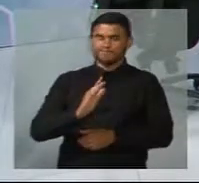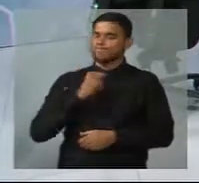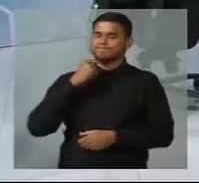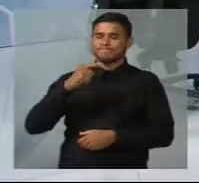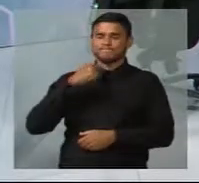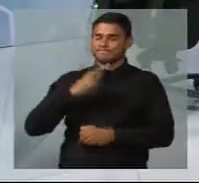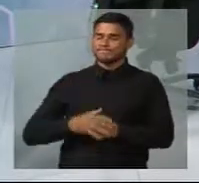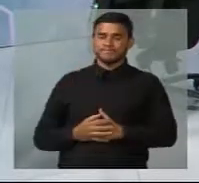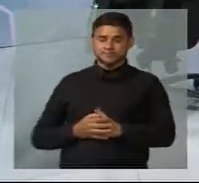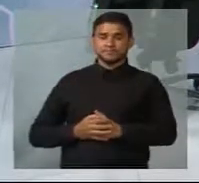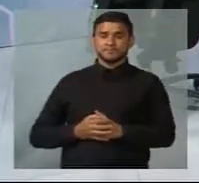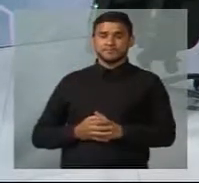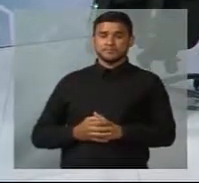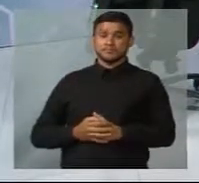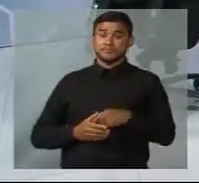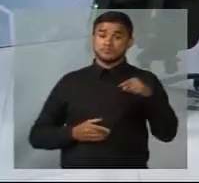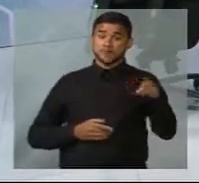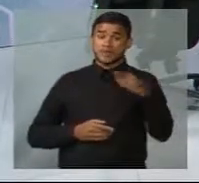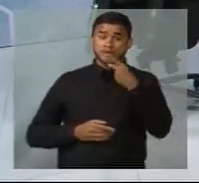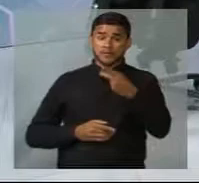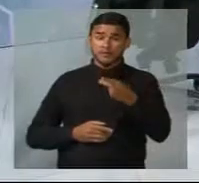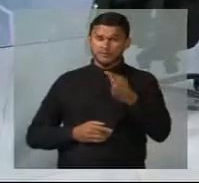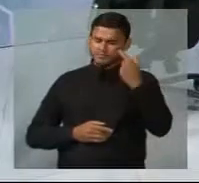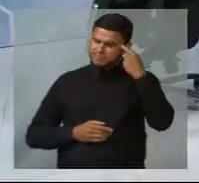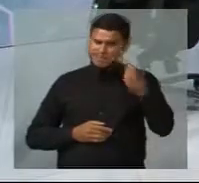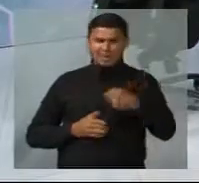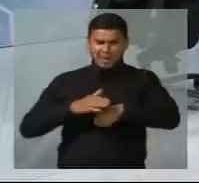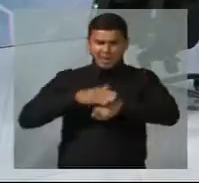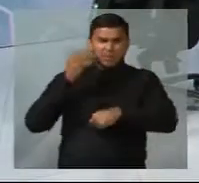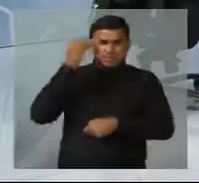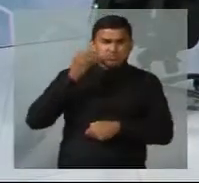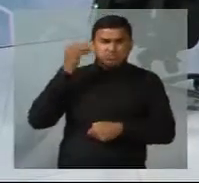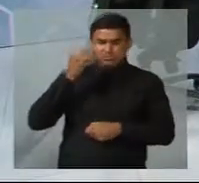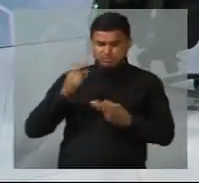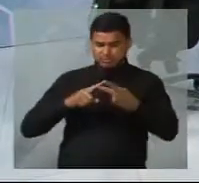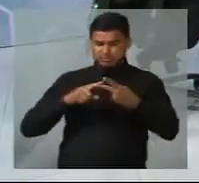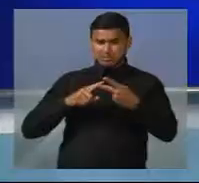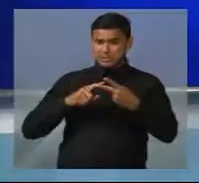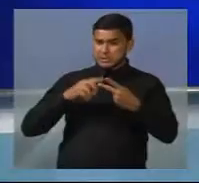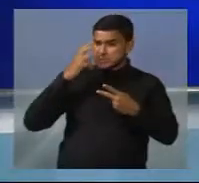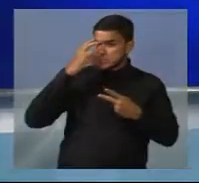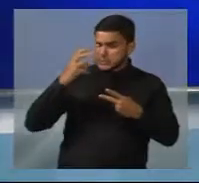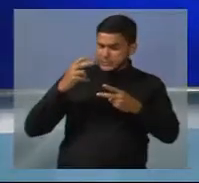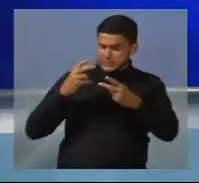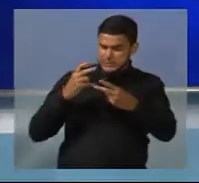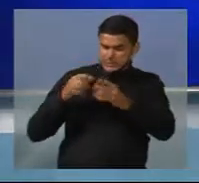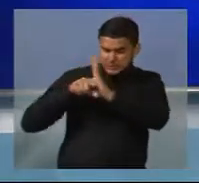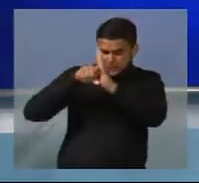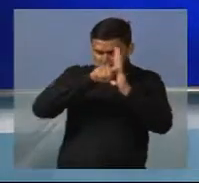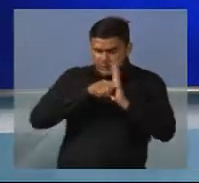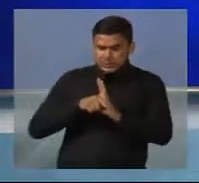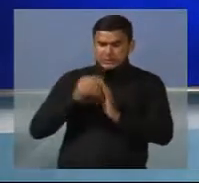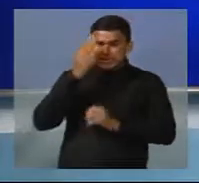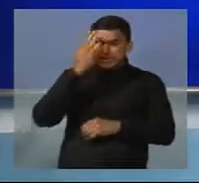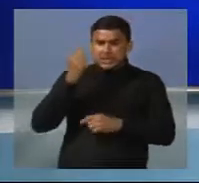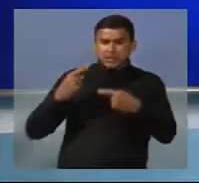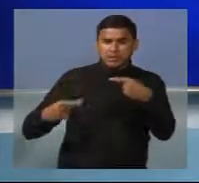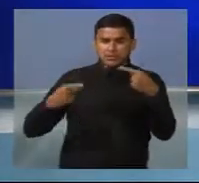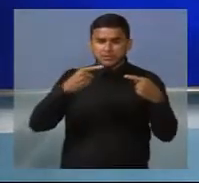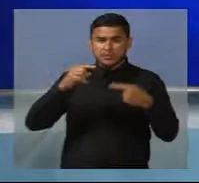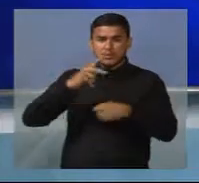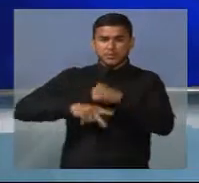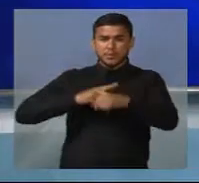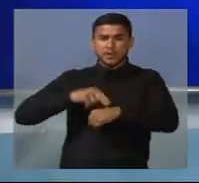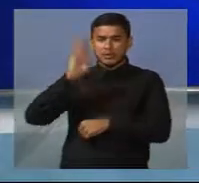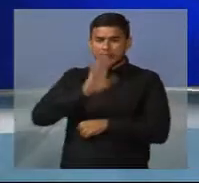ponto de vista, é um sujeito desprovido do preparo, digamos, intelectual e político necessários à disputa de uma candidatura à